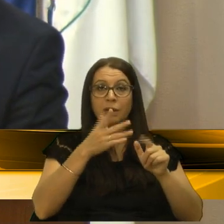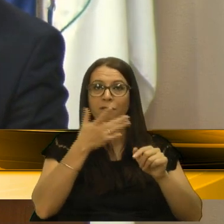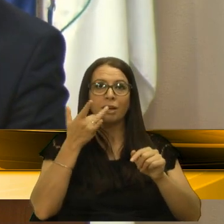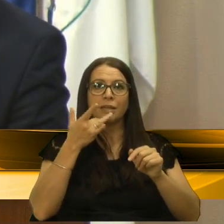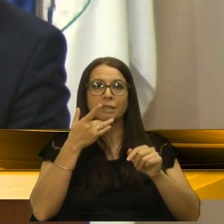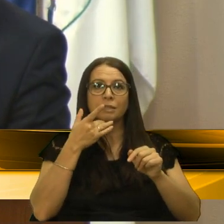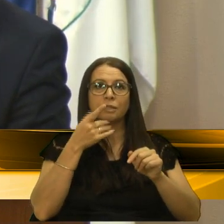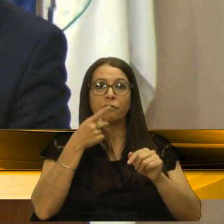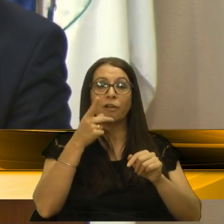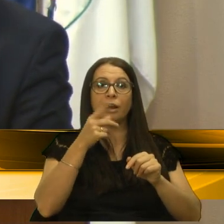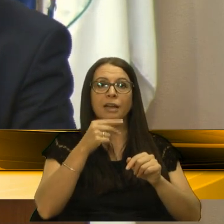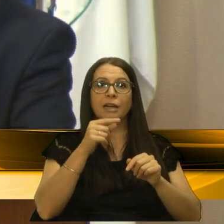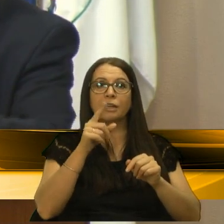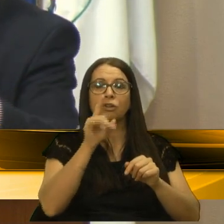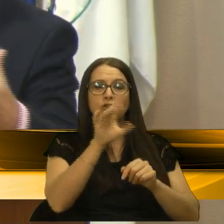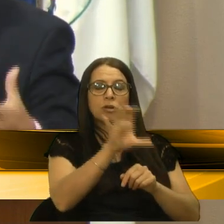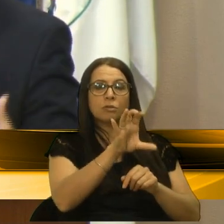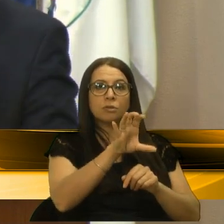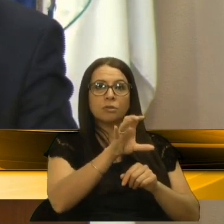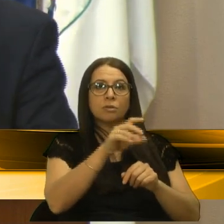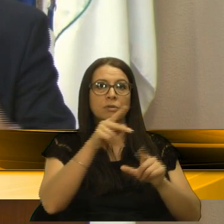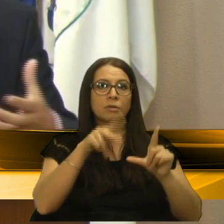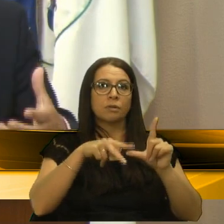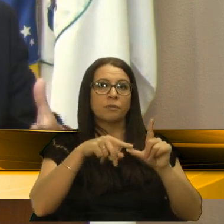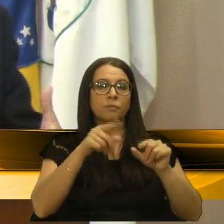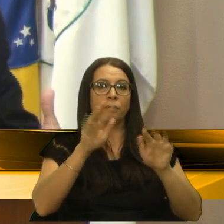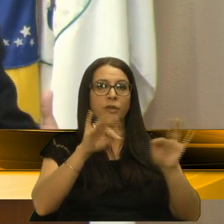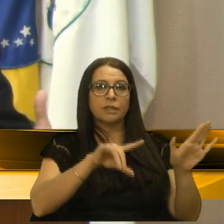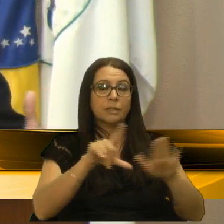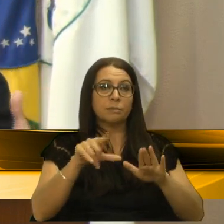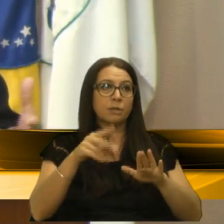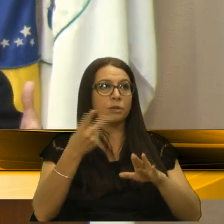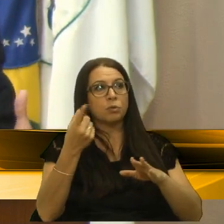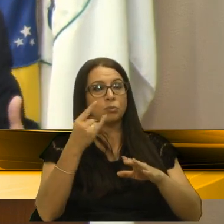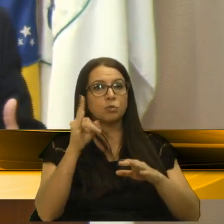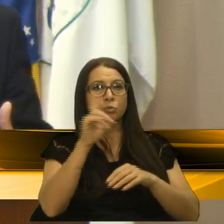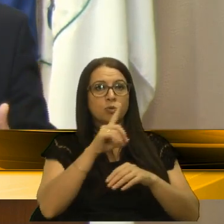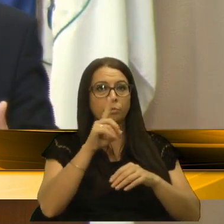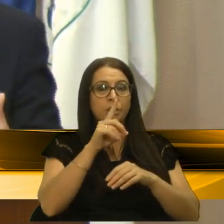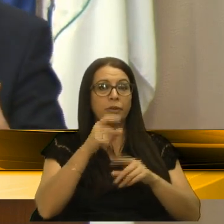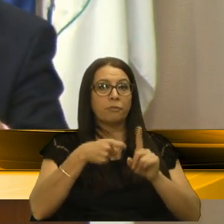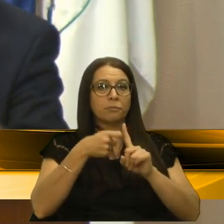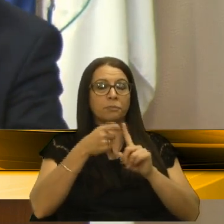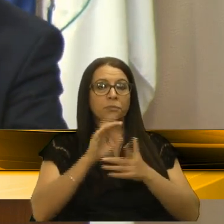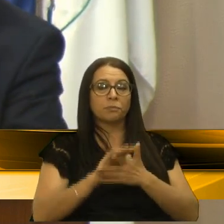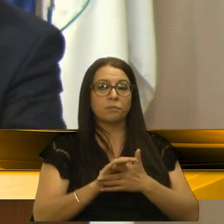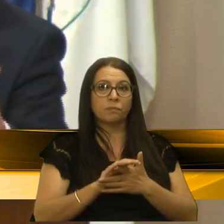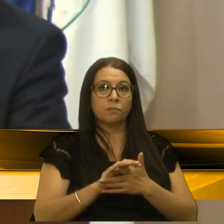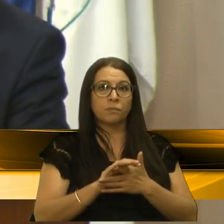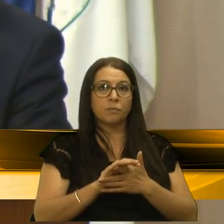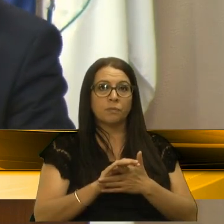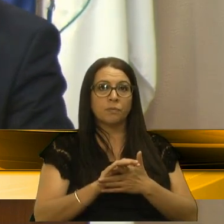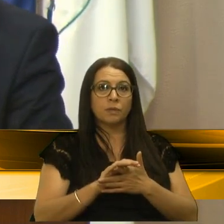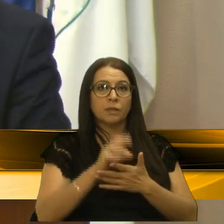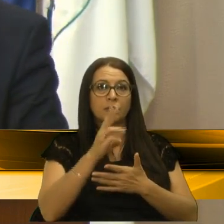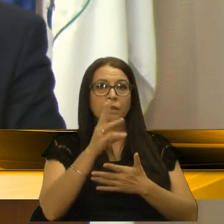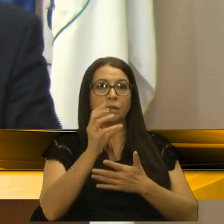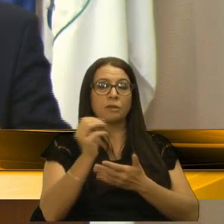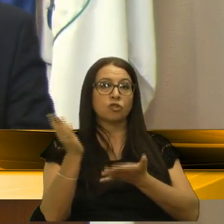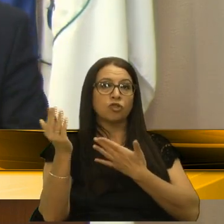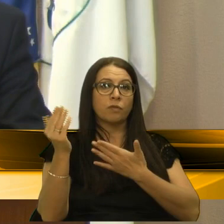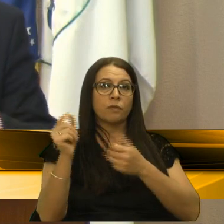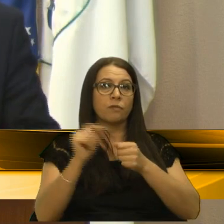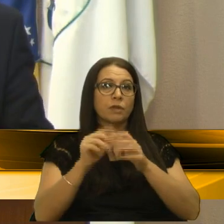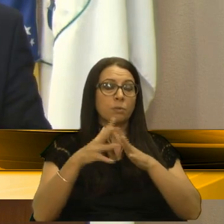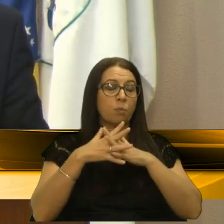bater nas gratuidades. Aí tem um final de semana, um último domingo do mês, em que 30 jovens fazem o maior alarde, a